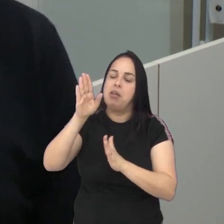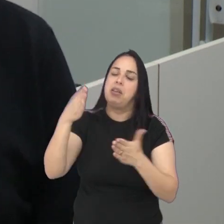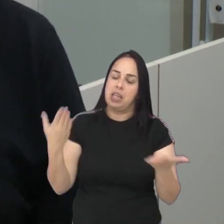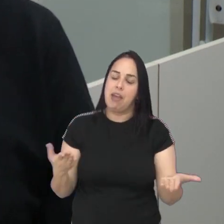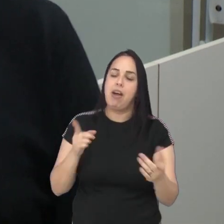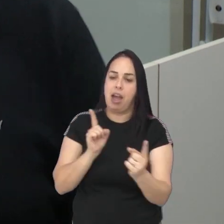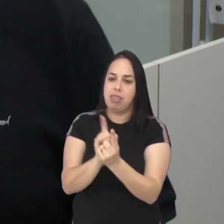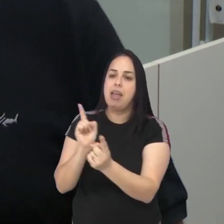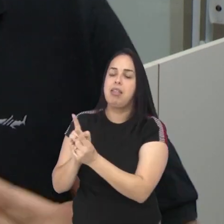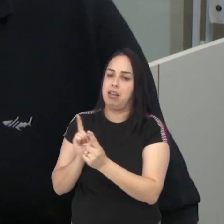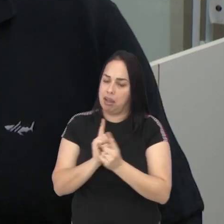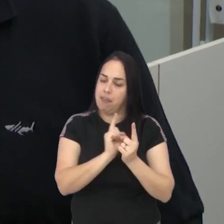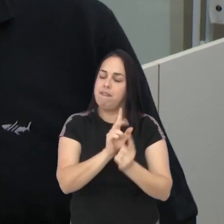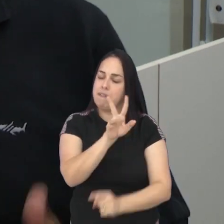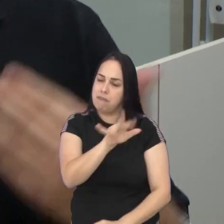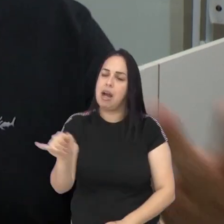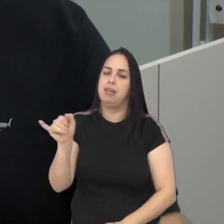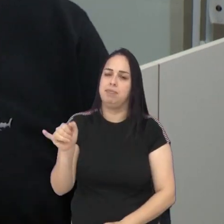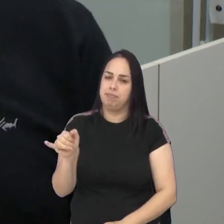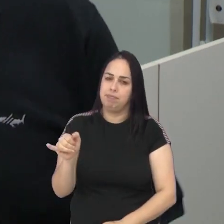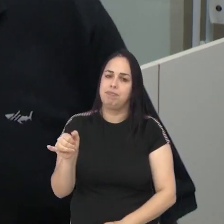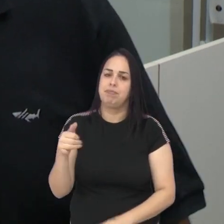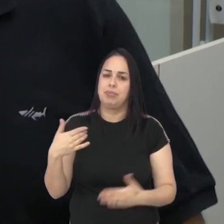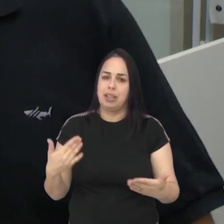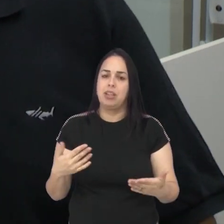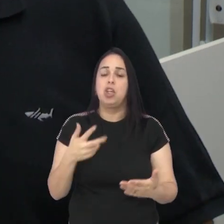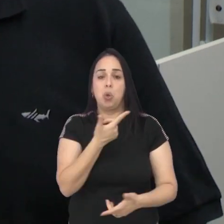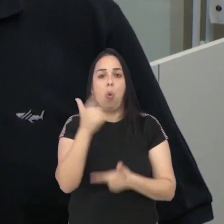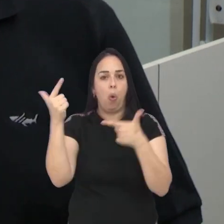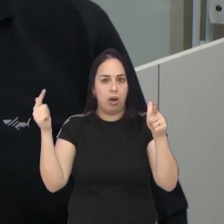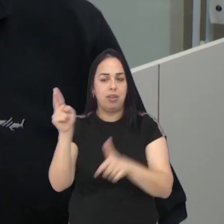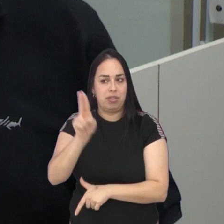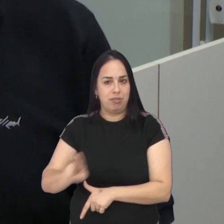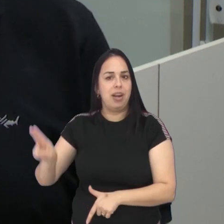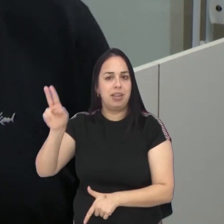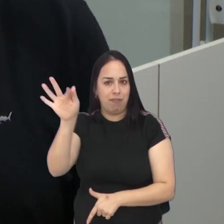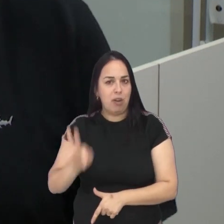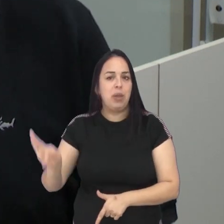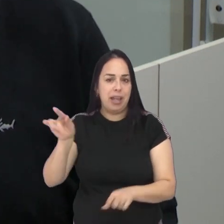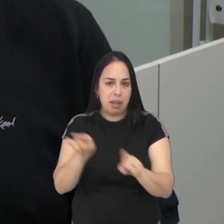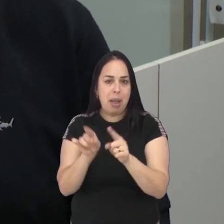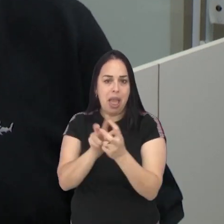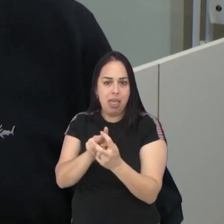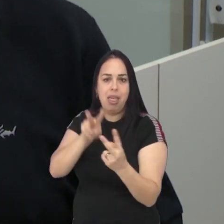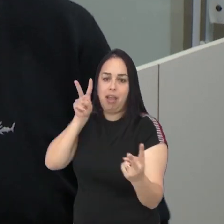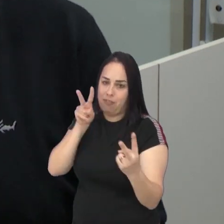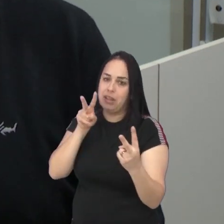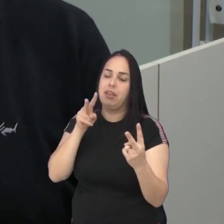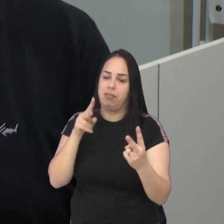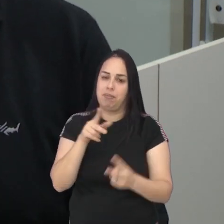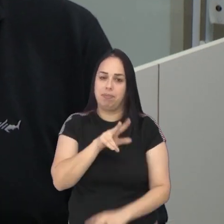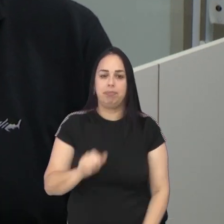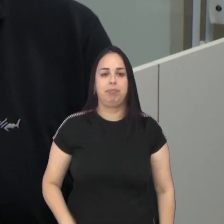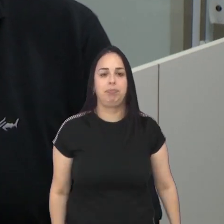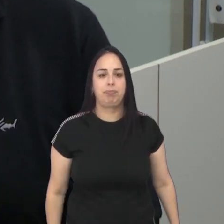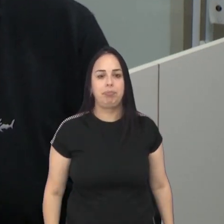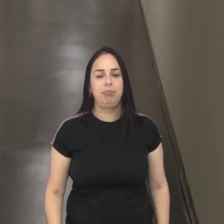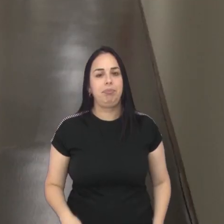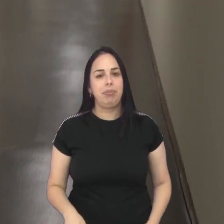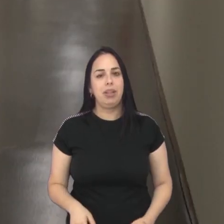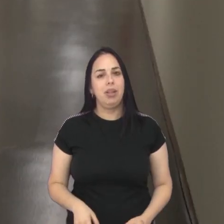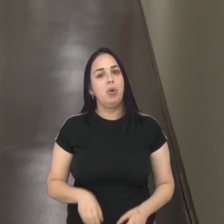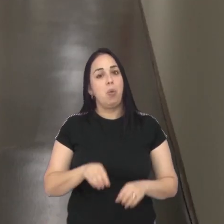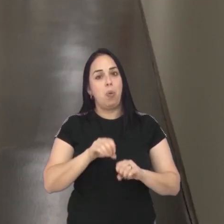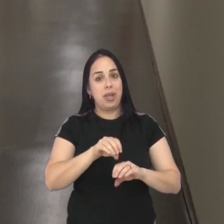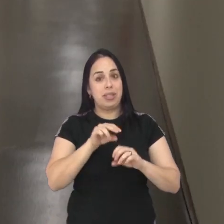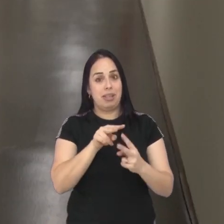pessoas sendo atendidas aí pela Univesp e outras faculdades também EAD em todo o estado de São Paulo e todo o Brasil, né, que o crescimento é de todo o território brasileiro.